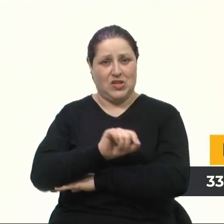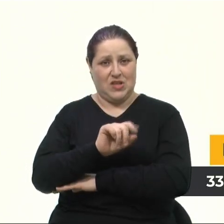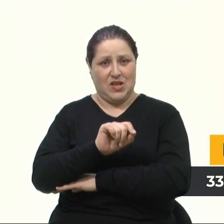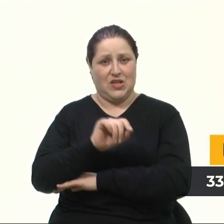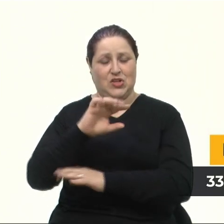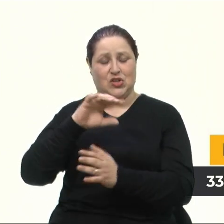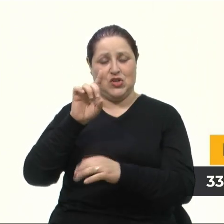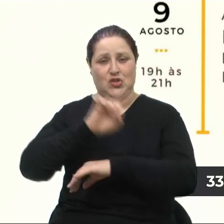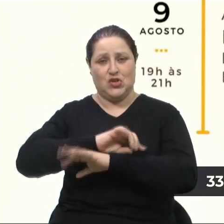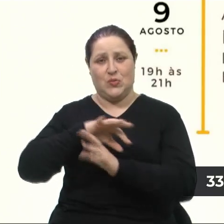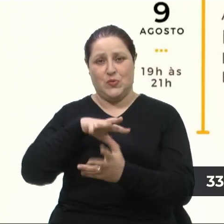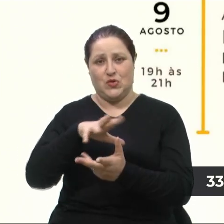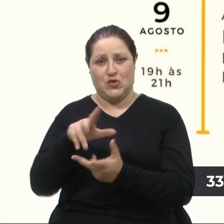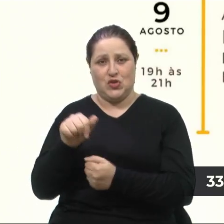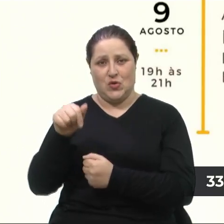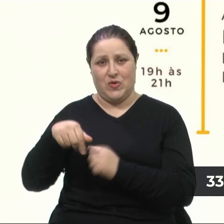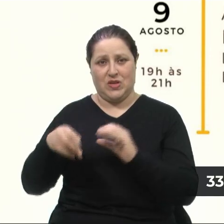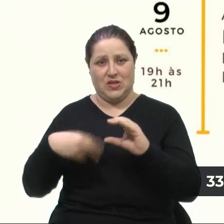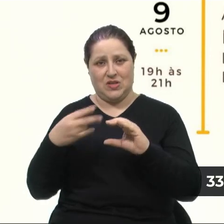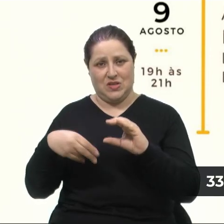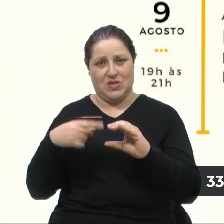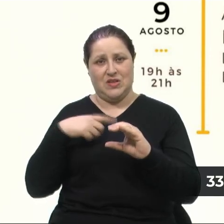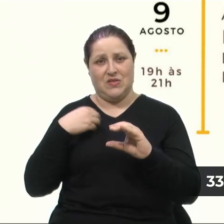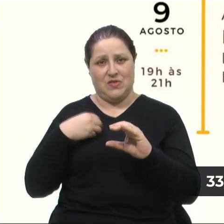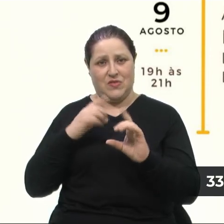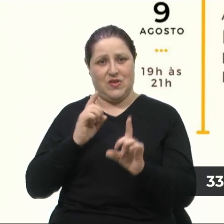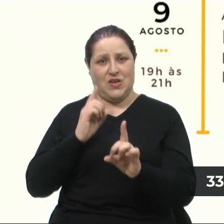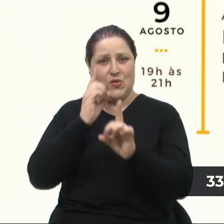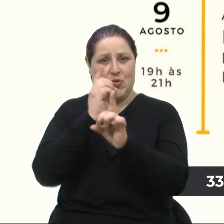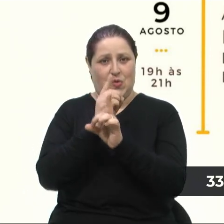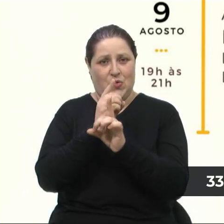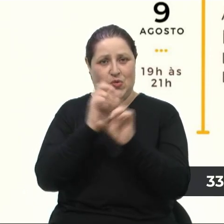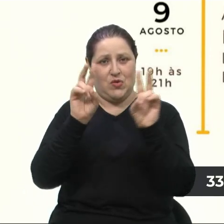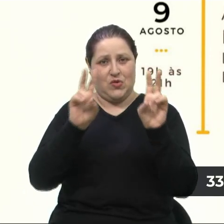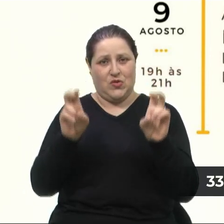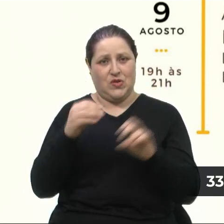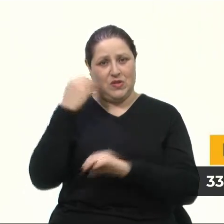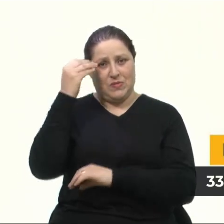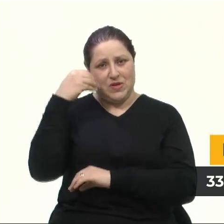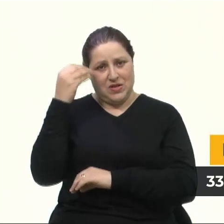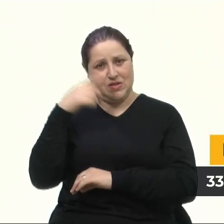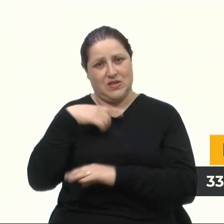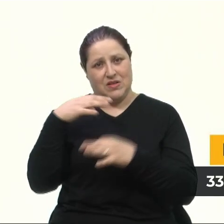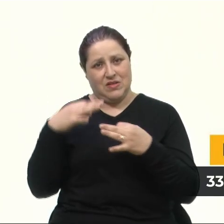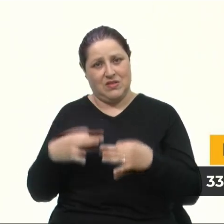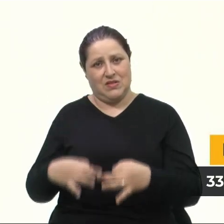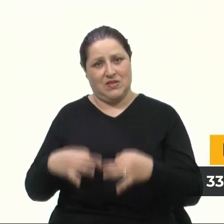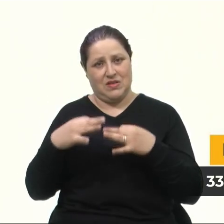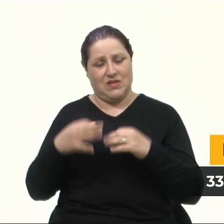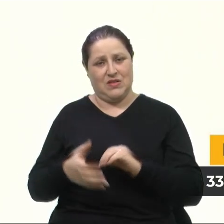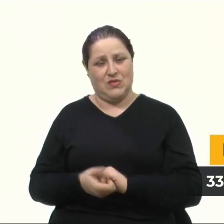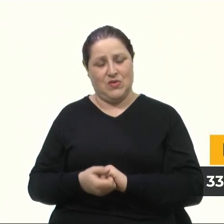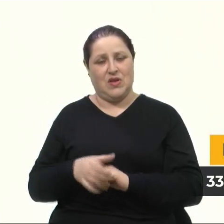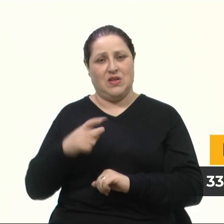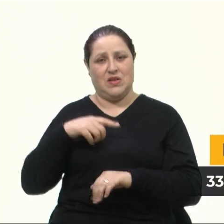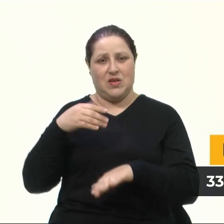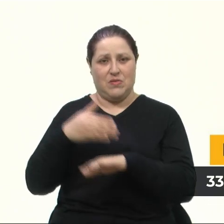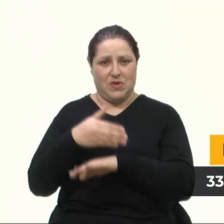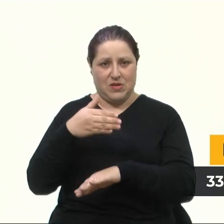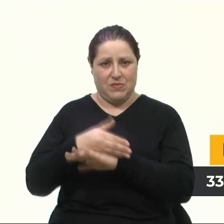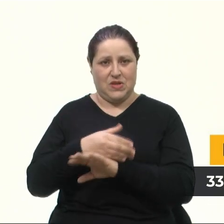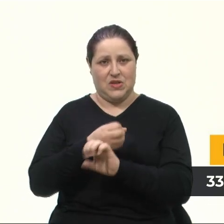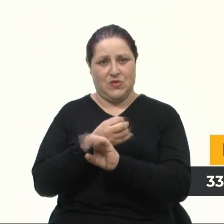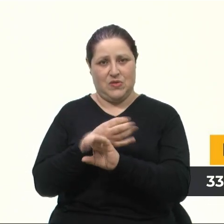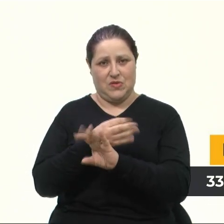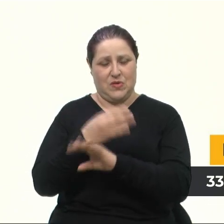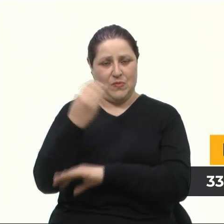Superdotação. Aqui na Câmara de Vereadores, a gente vai ter um encontro intitulado Experiências que Deram Certo. E aí tem a participação da SMED de